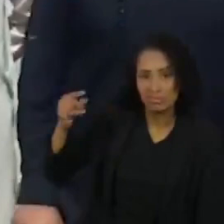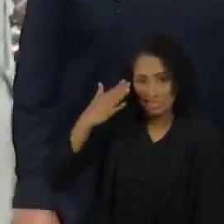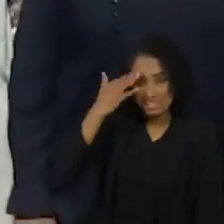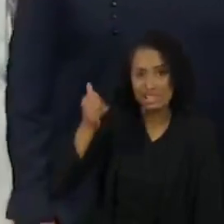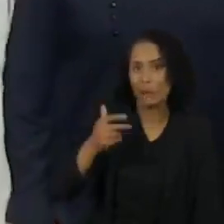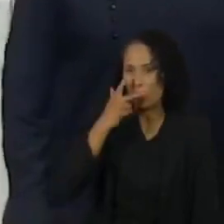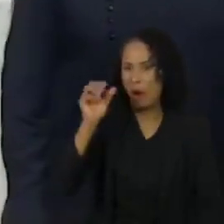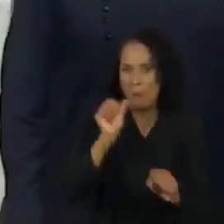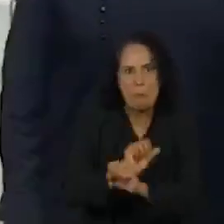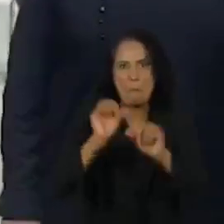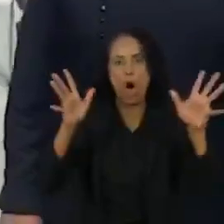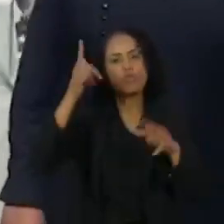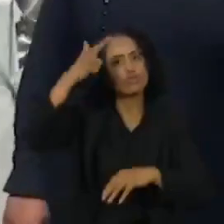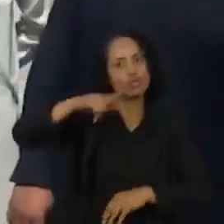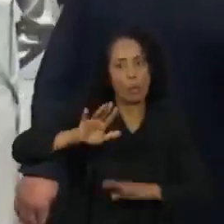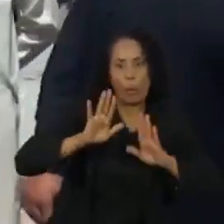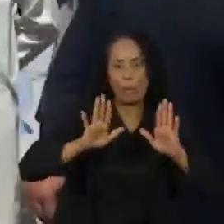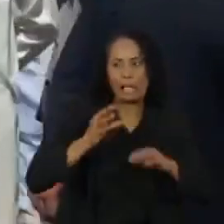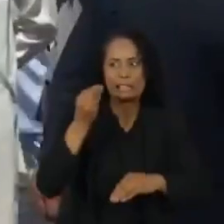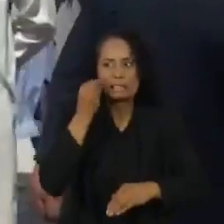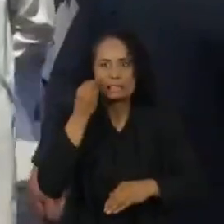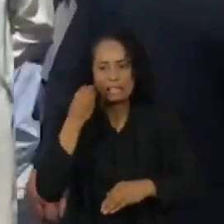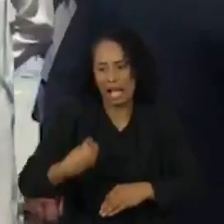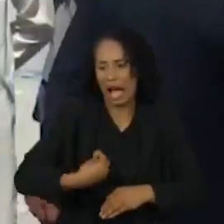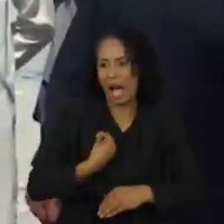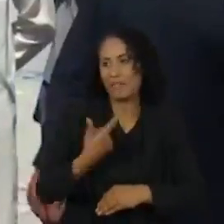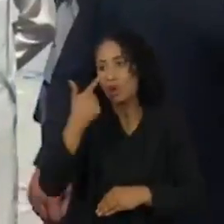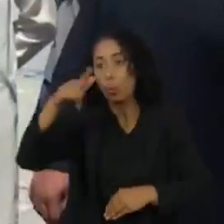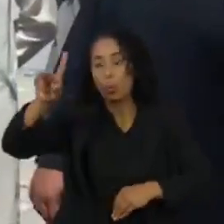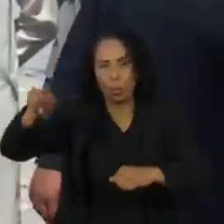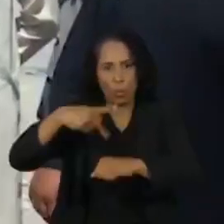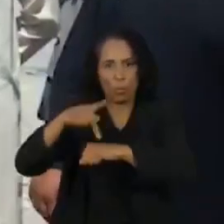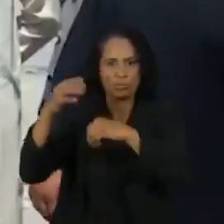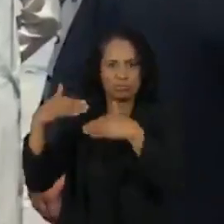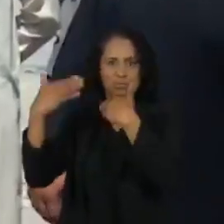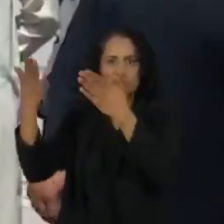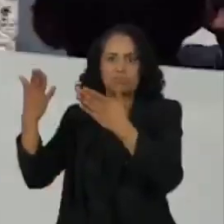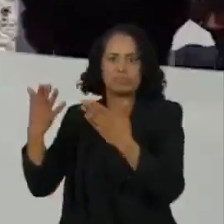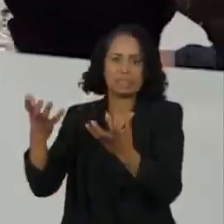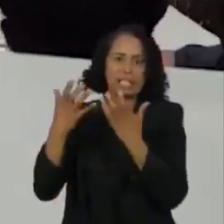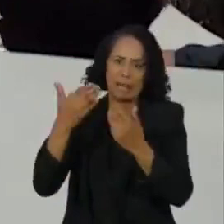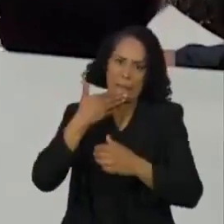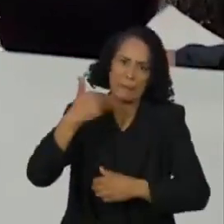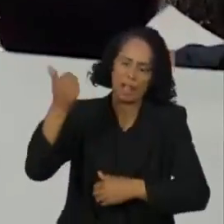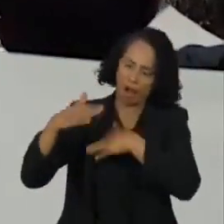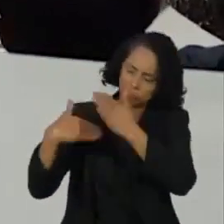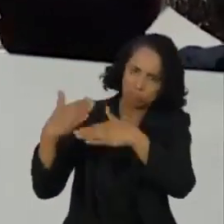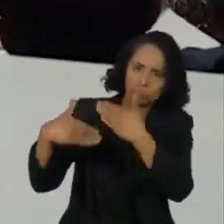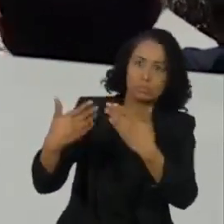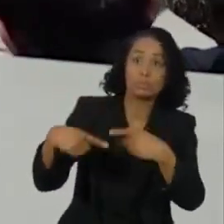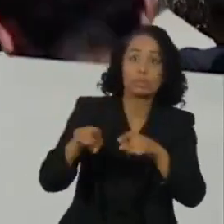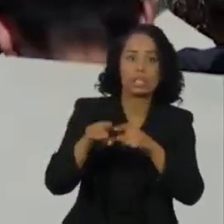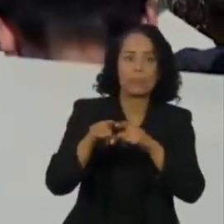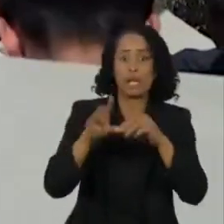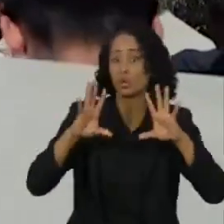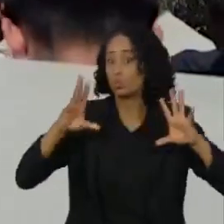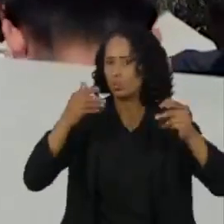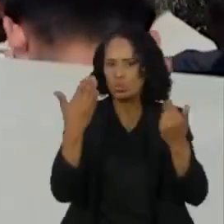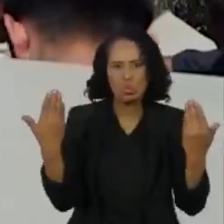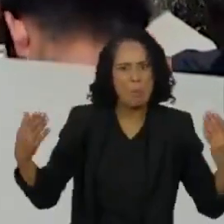haver mais explosões mas tentar uma nova vida em outro país EA melhor opção que ele enxerga no momento os portões estão fechados